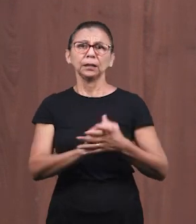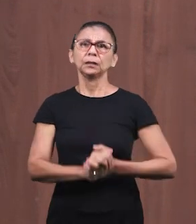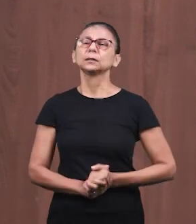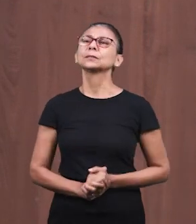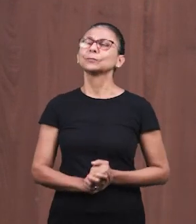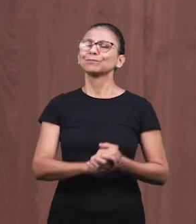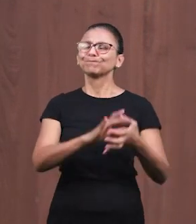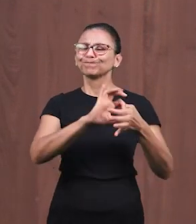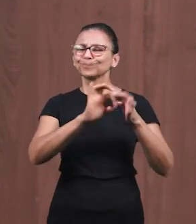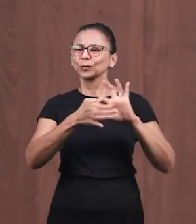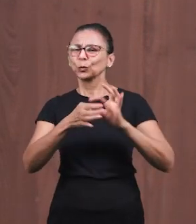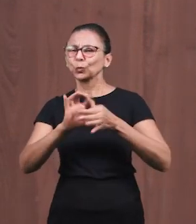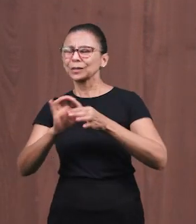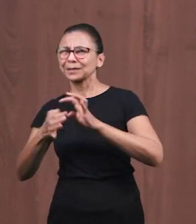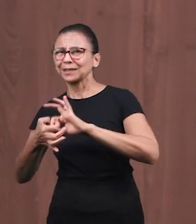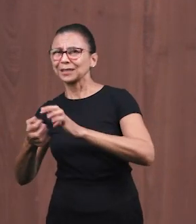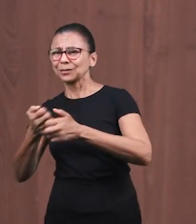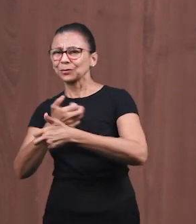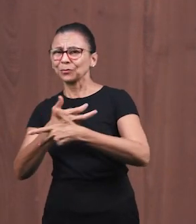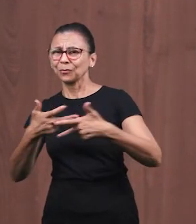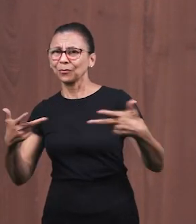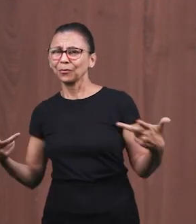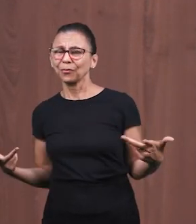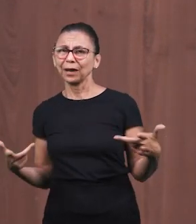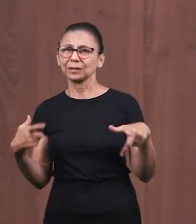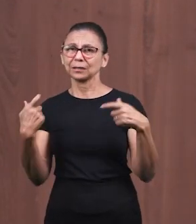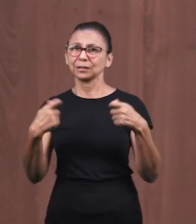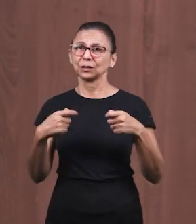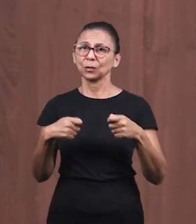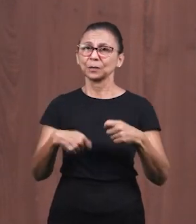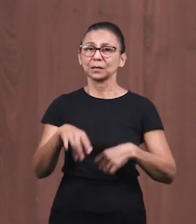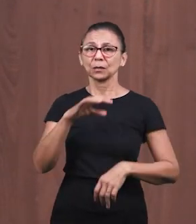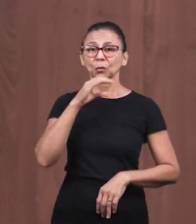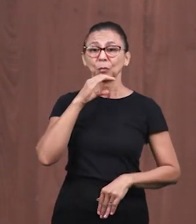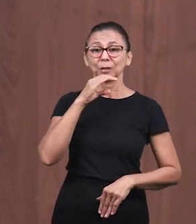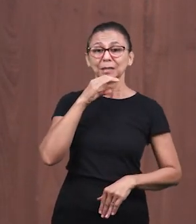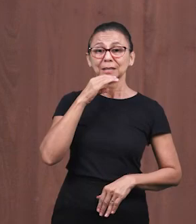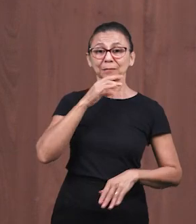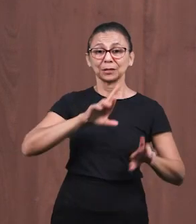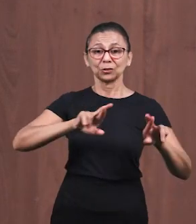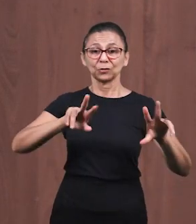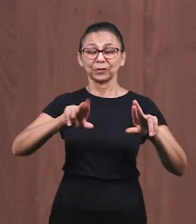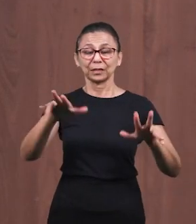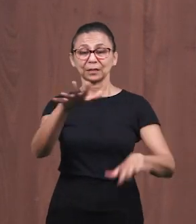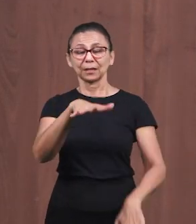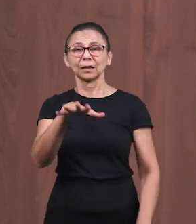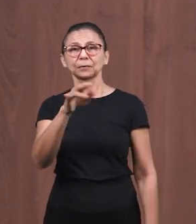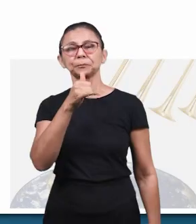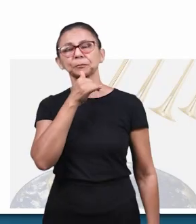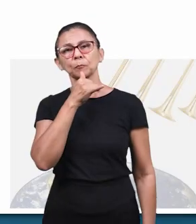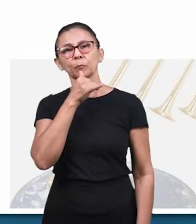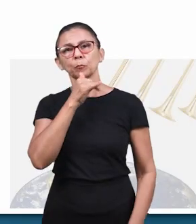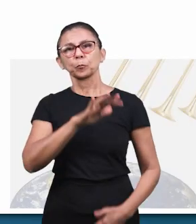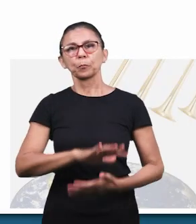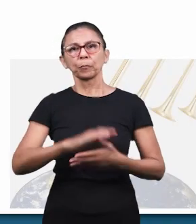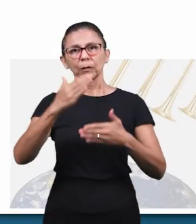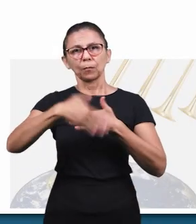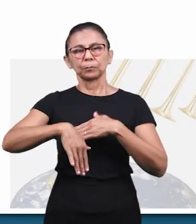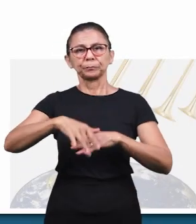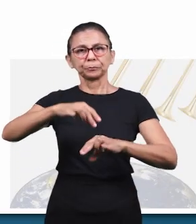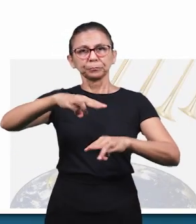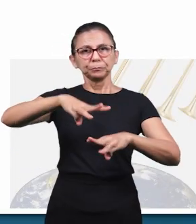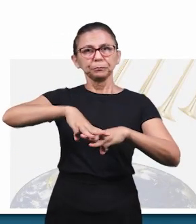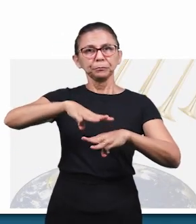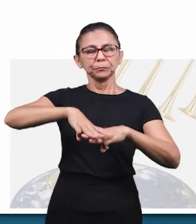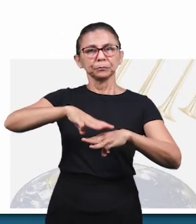são contextualizadas, e isso exige a interseção de conhecimentos de diferentes áreas. Por exemplo, na